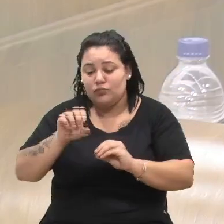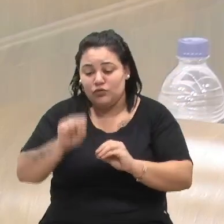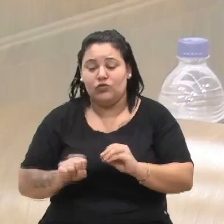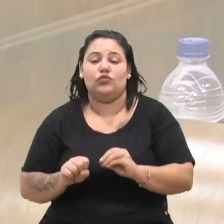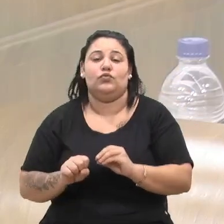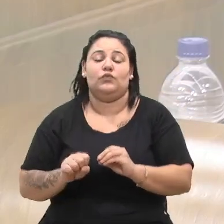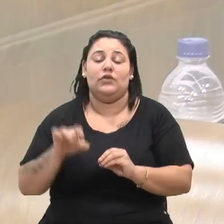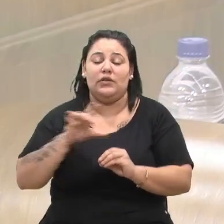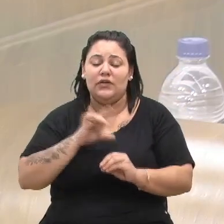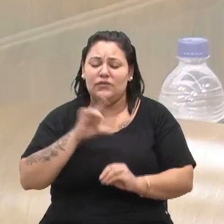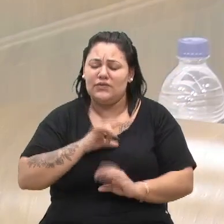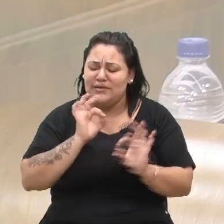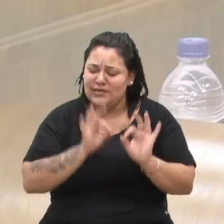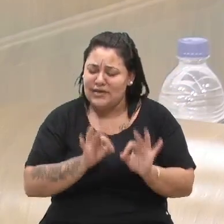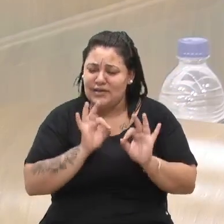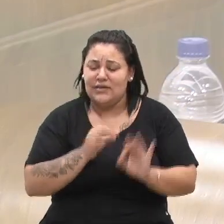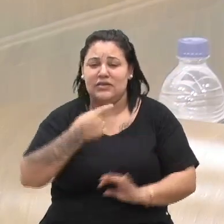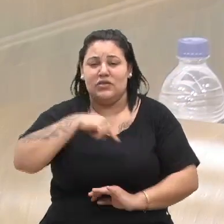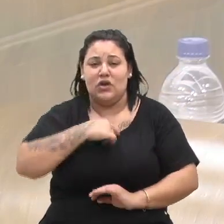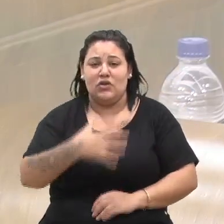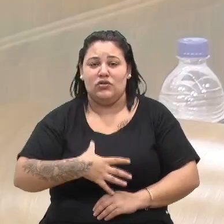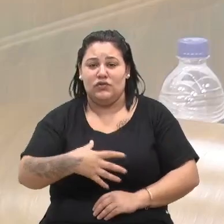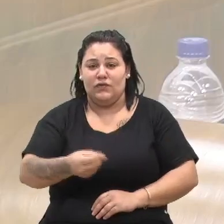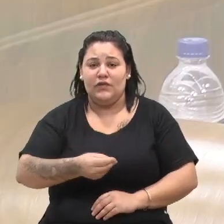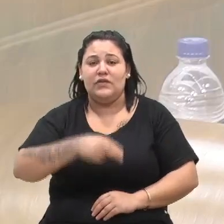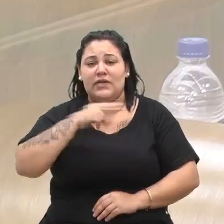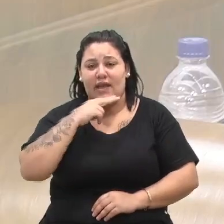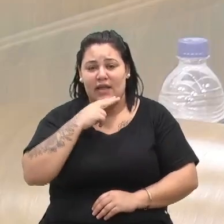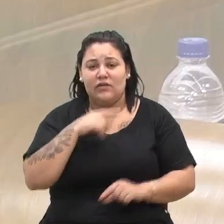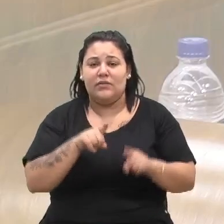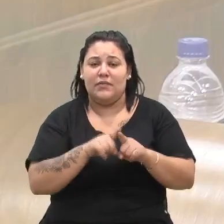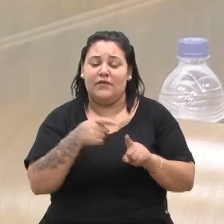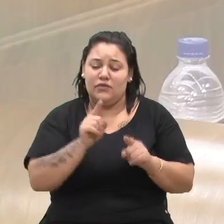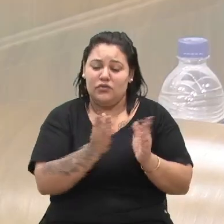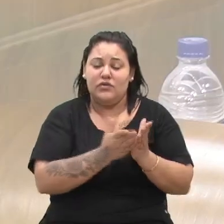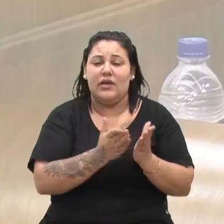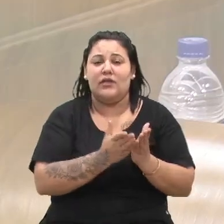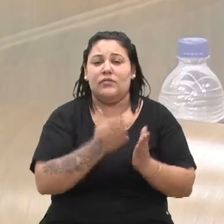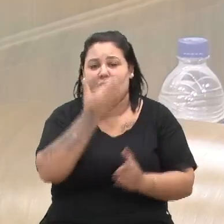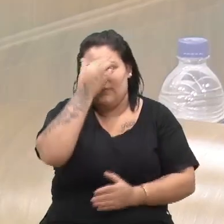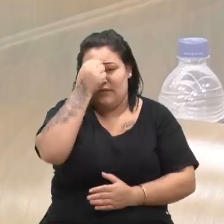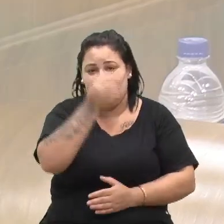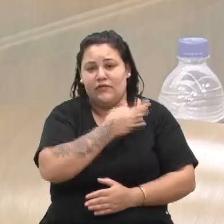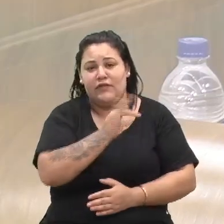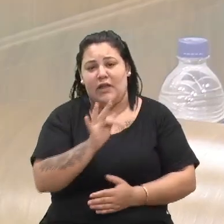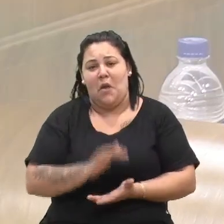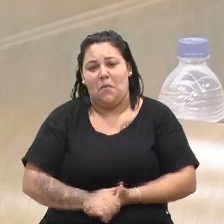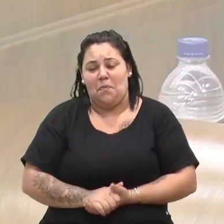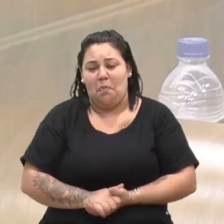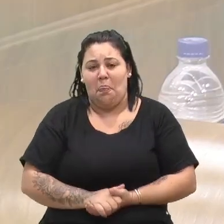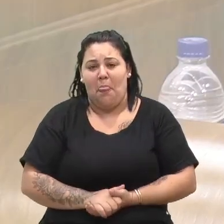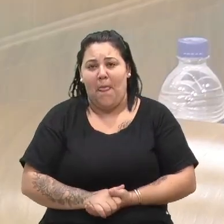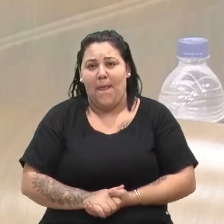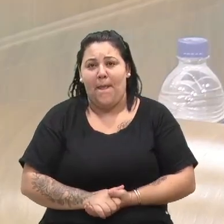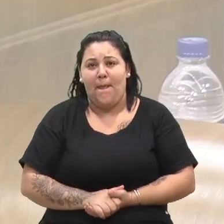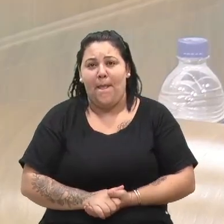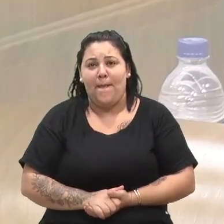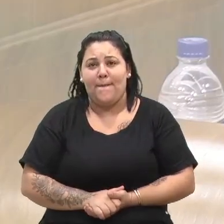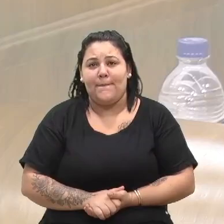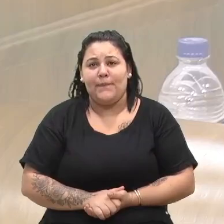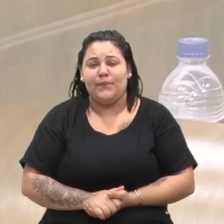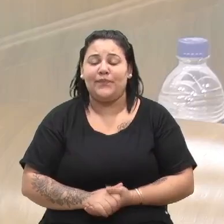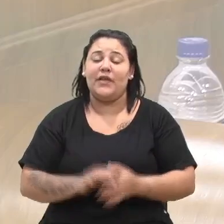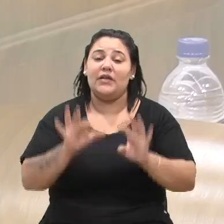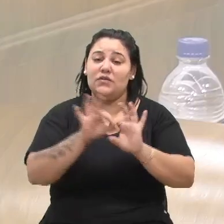nossos netos vão estudar numa federal. E essa união de